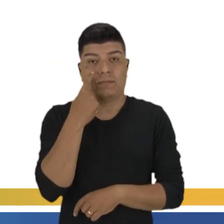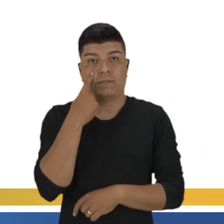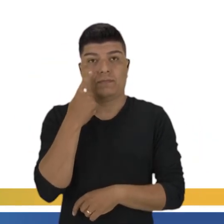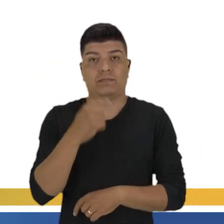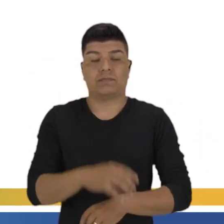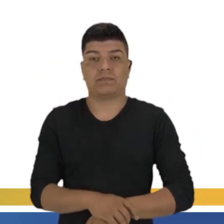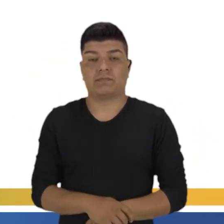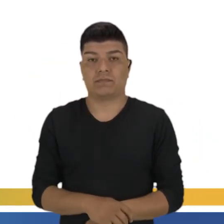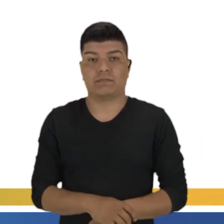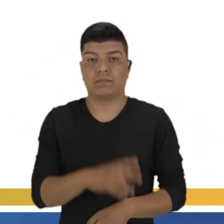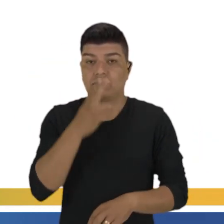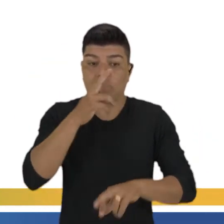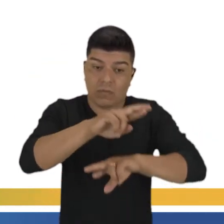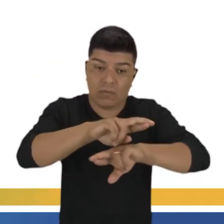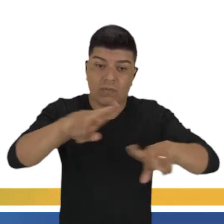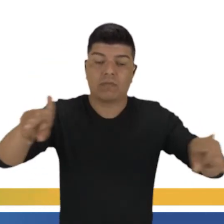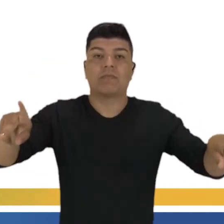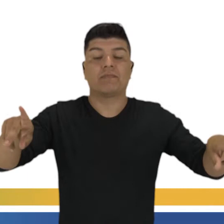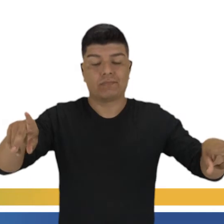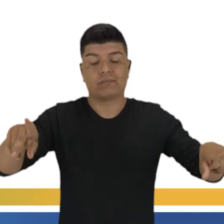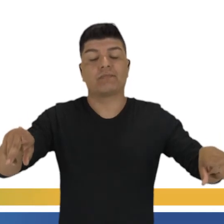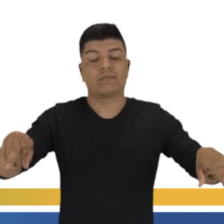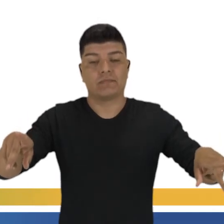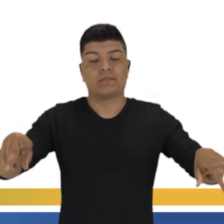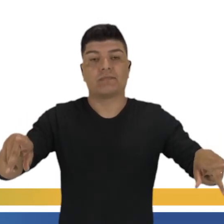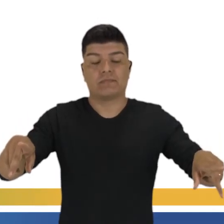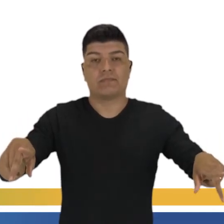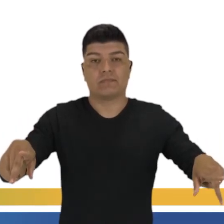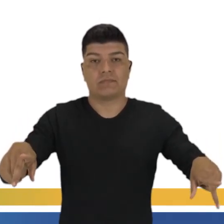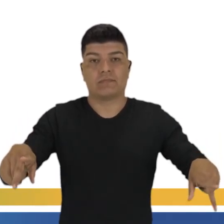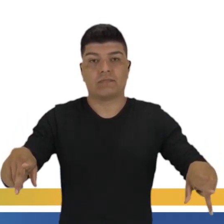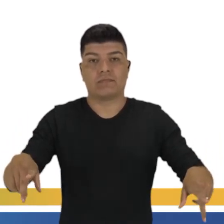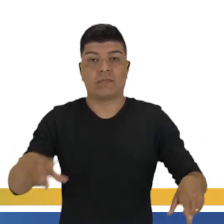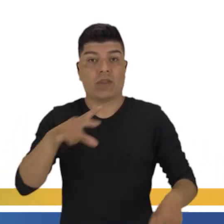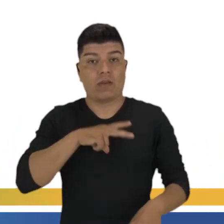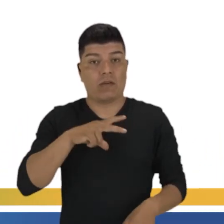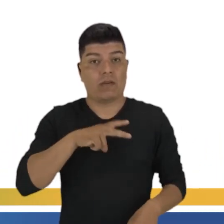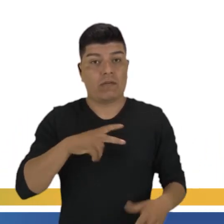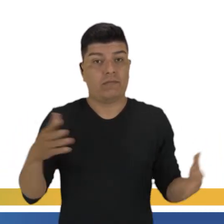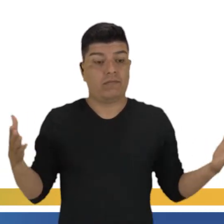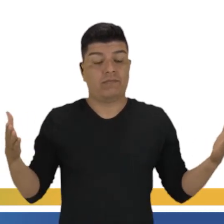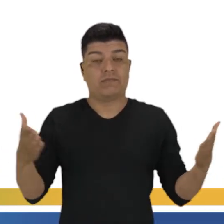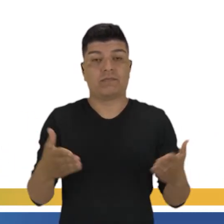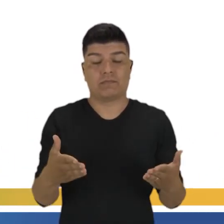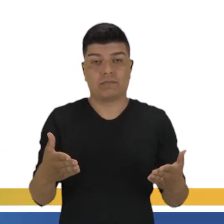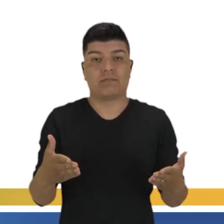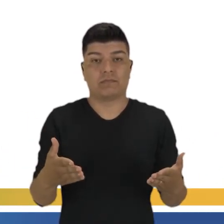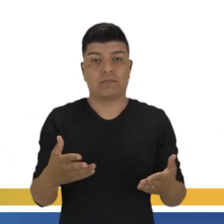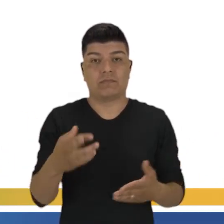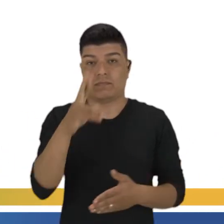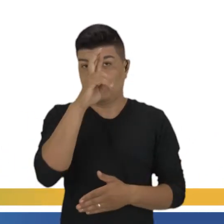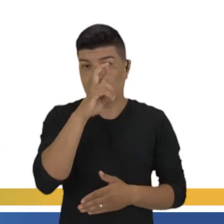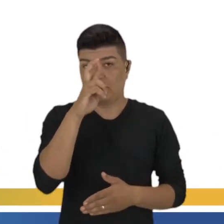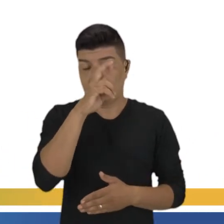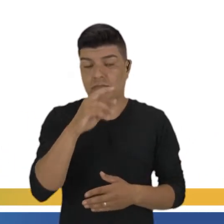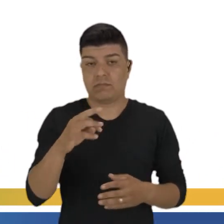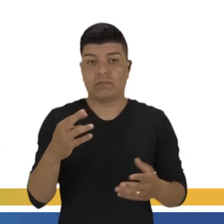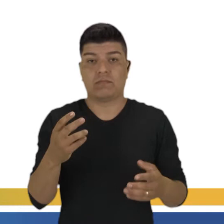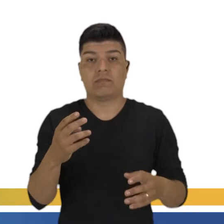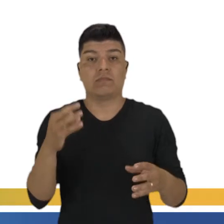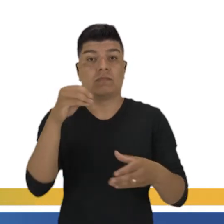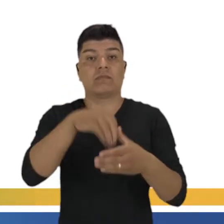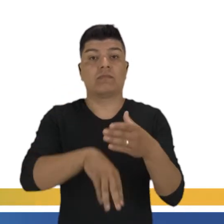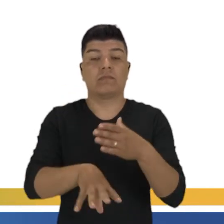estão inversa. Então, aí vem a particularidade onde nós observamos